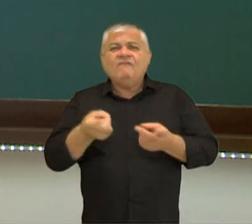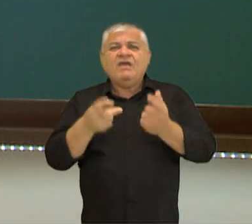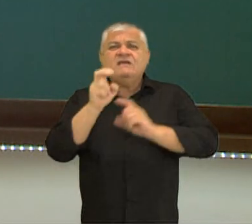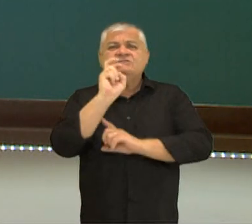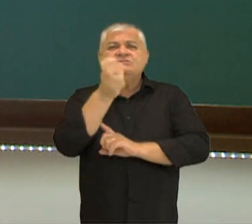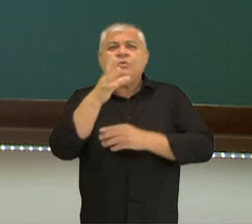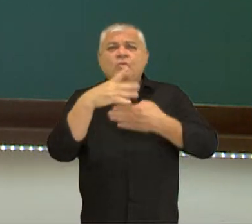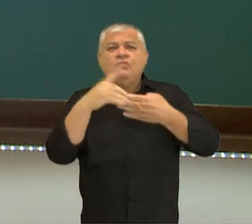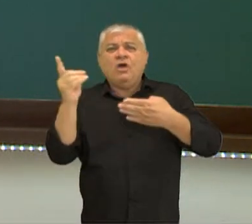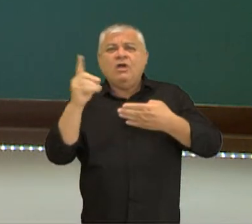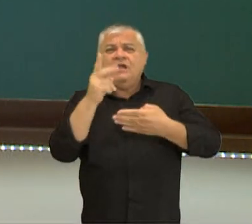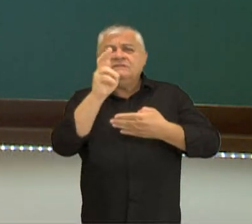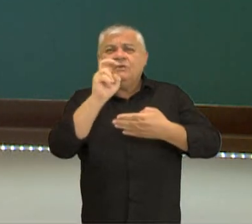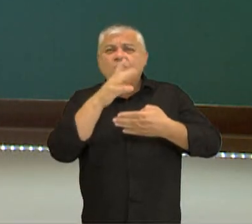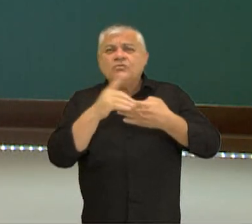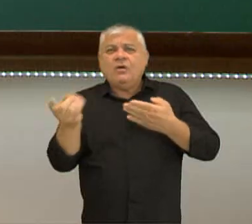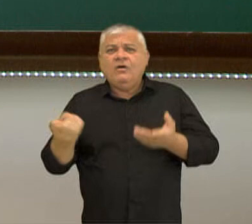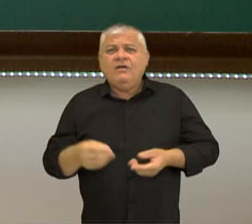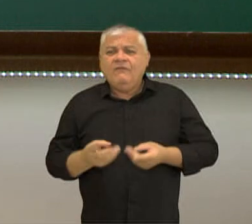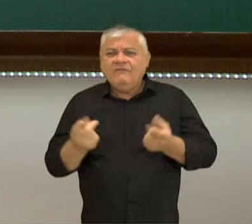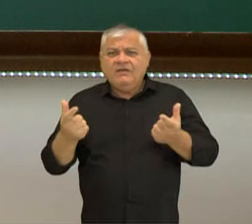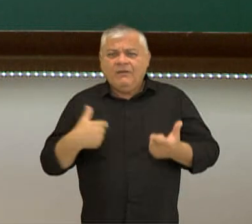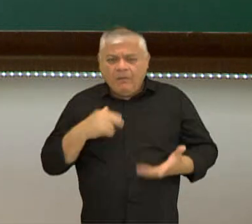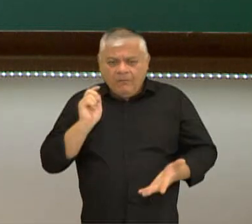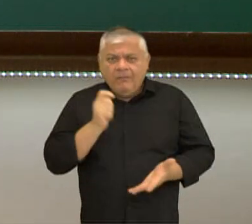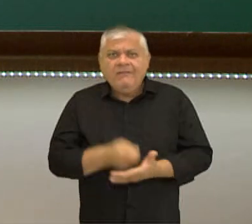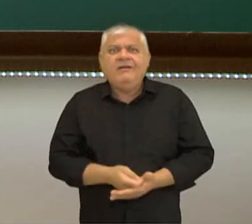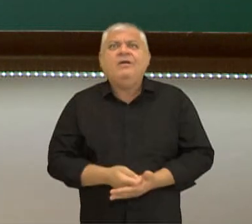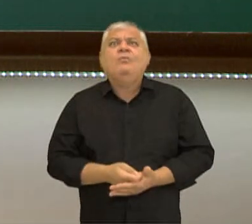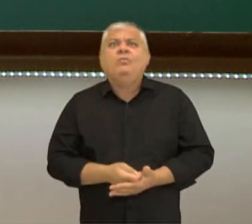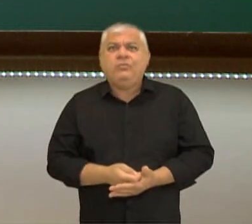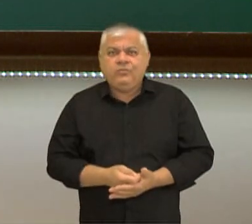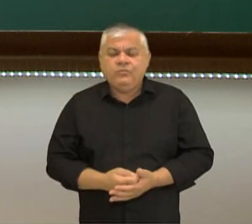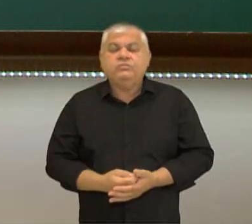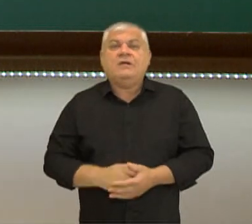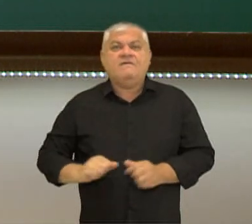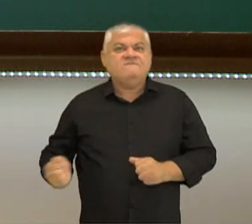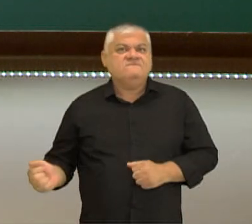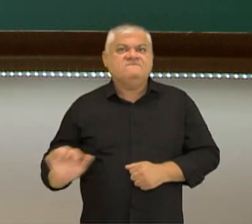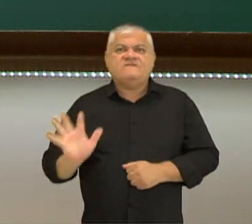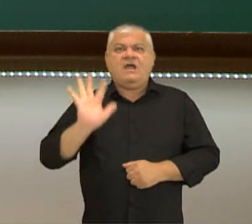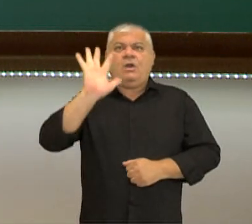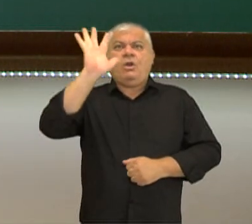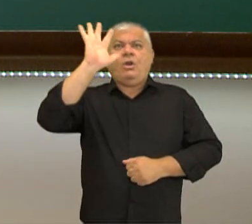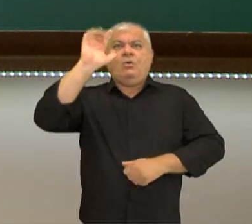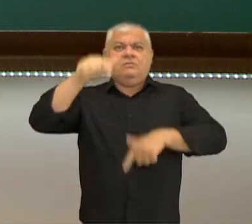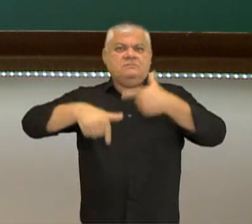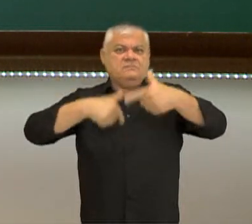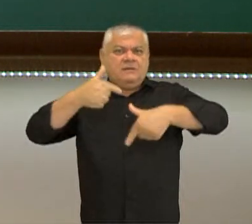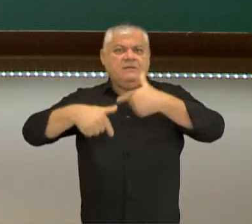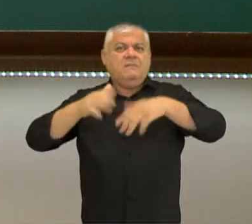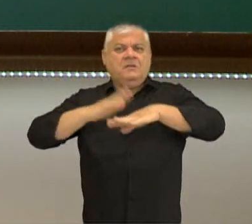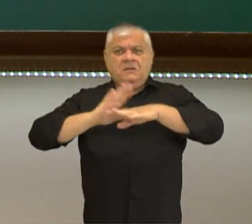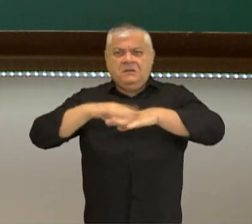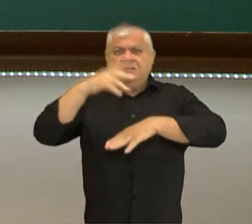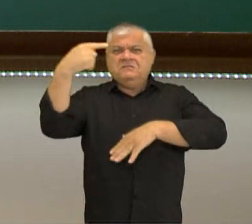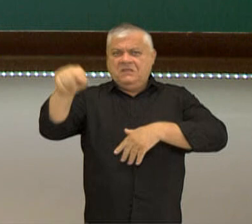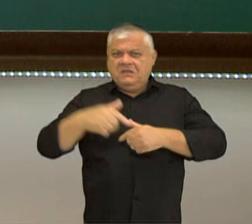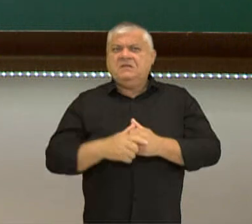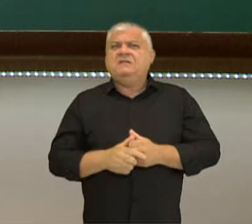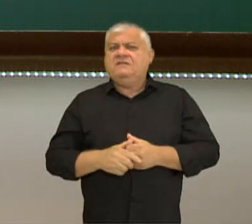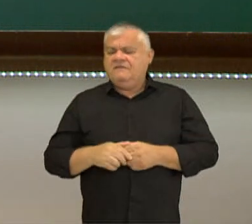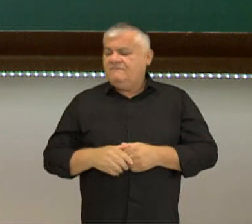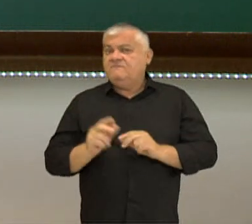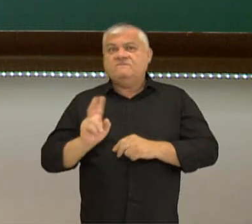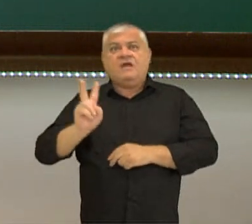era ele e não compraram. E quem acreditou, comprou, se deu bem, porque as obras do Banksy valem muito dinheiro, né? Aliás,